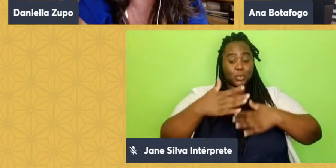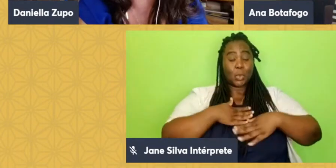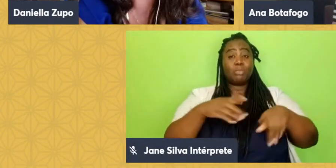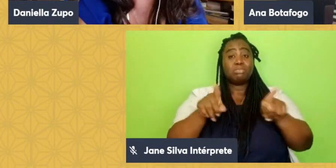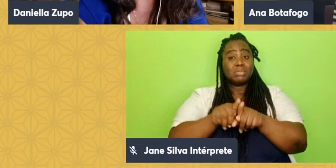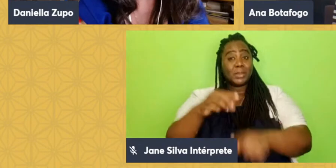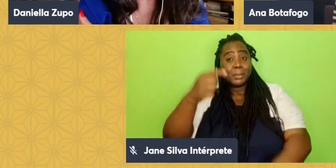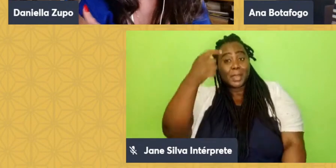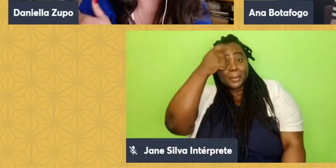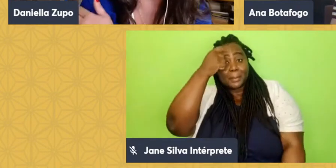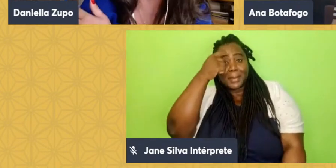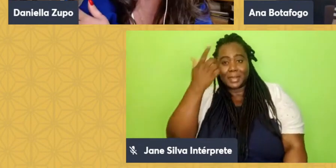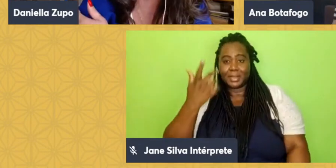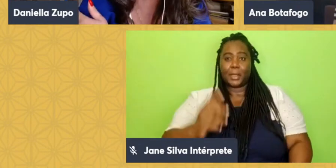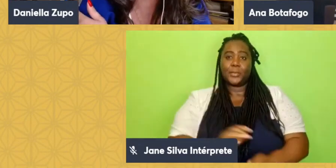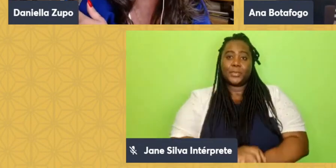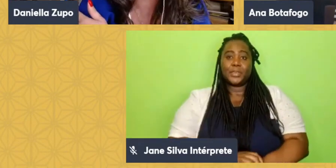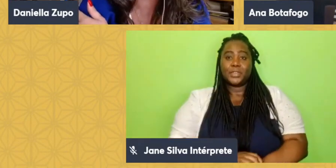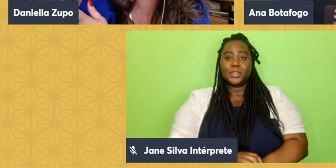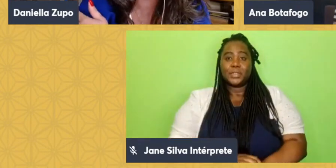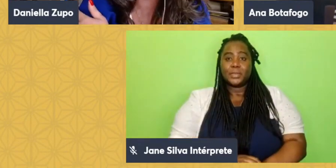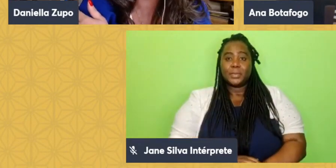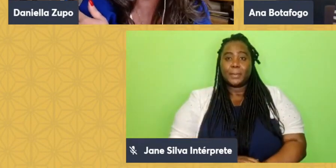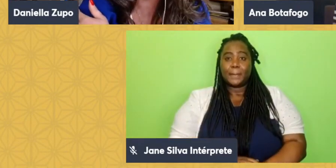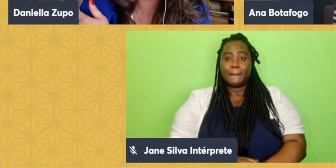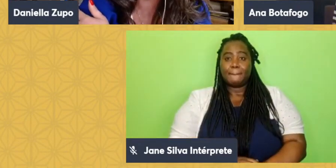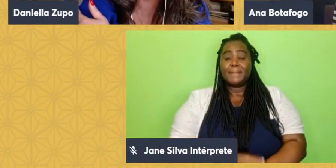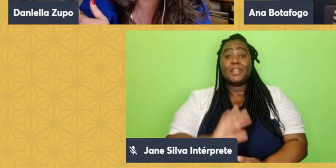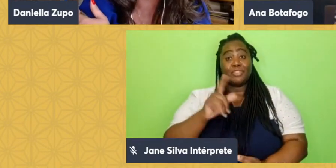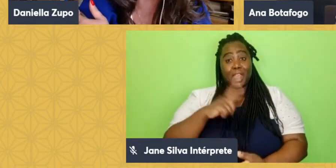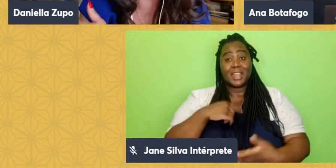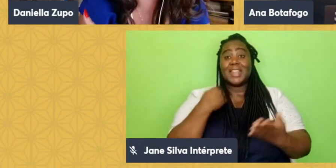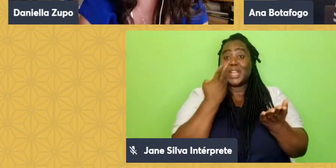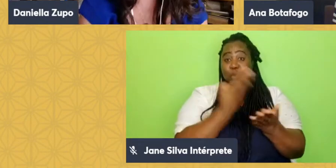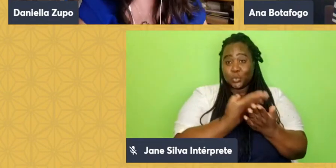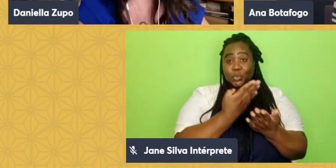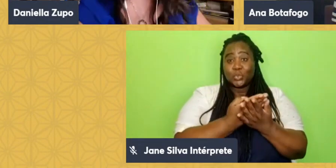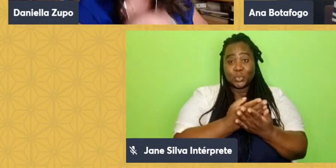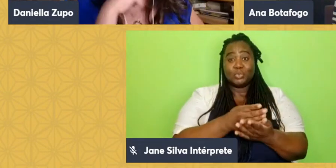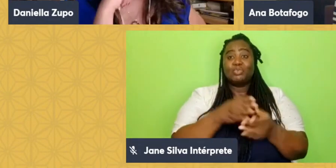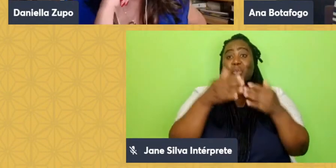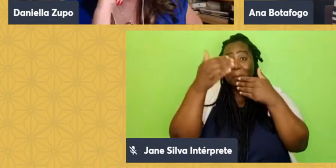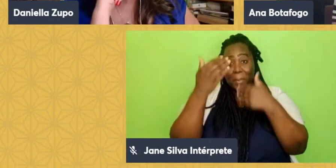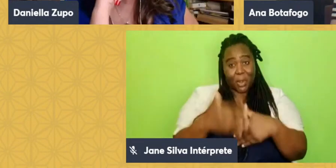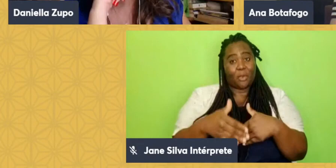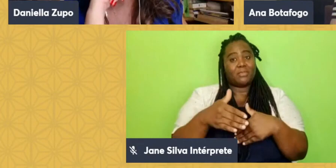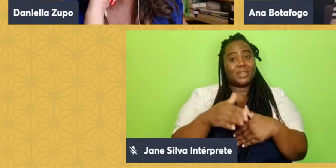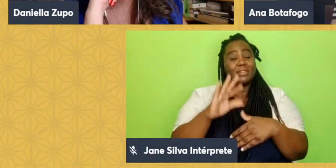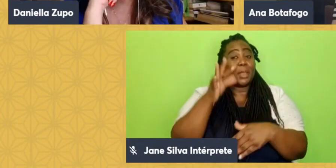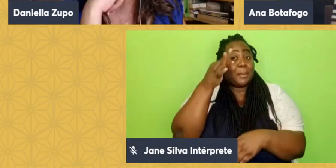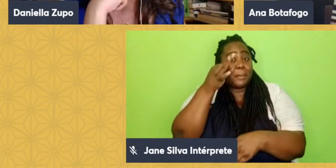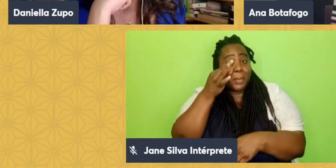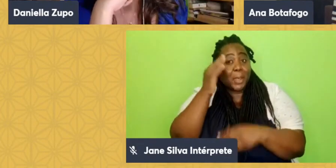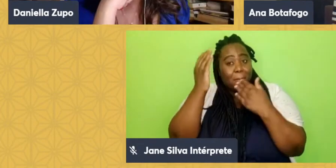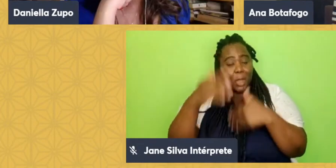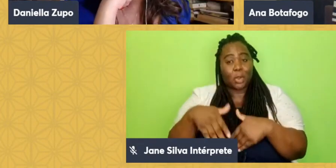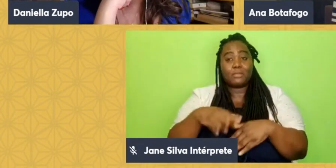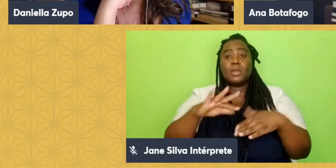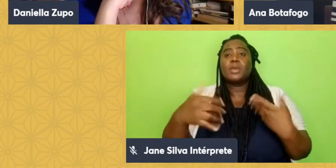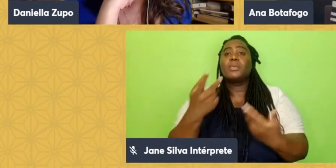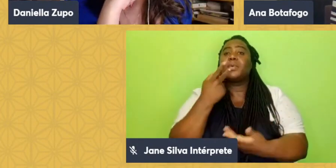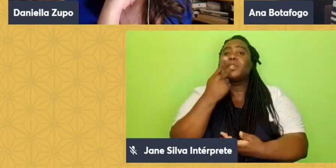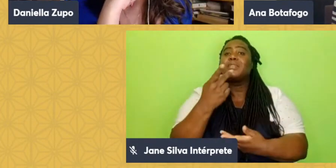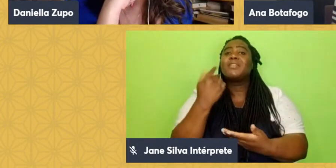saúde mental é Jackson coração e cebolas conservados neste exatamente estudos e quando você